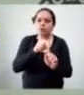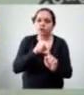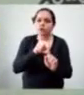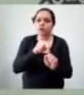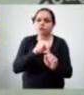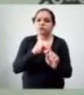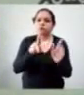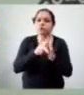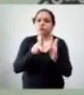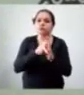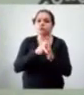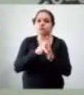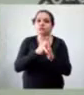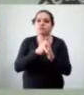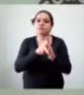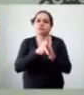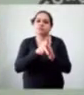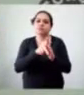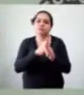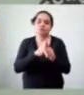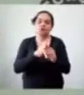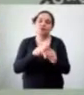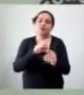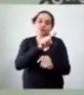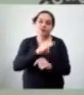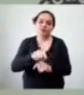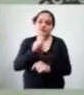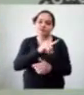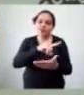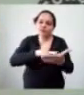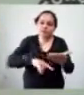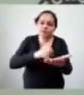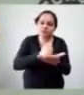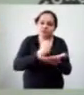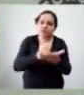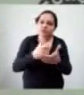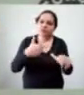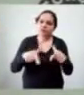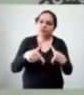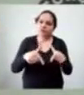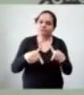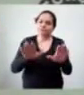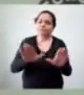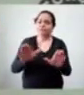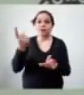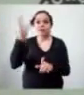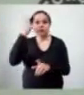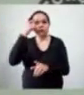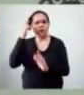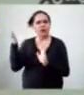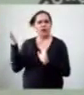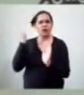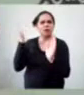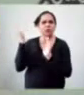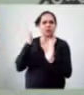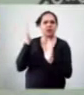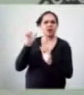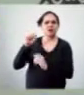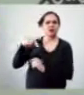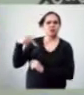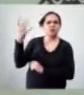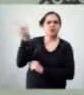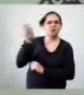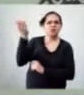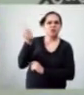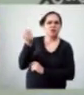ao rompimento do contrato de trabalho. Se entendeu na época que com a aposentadoria